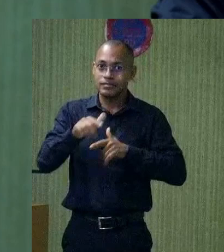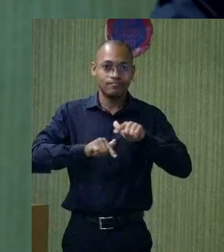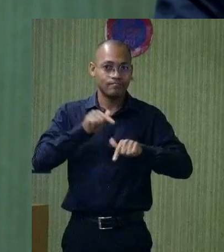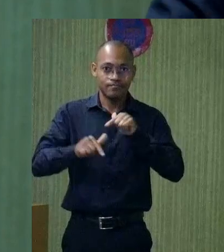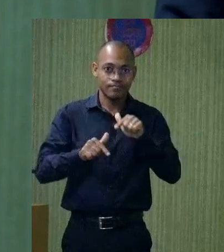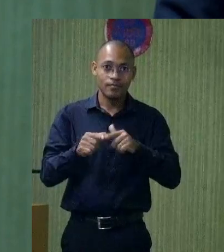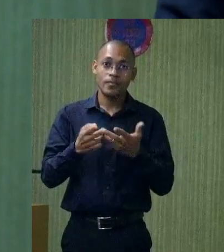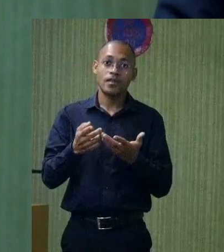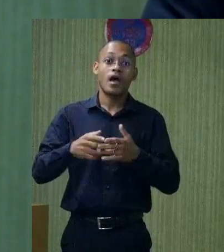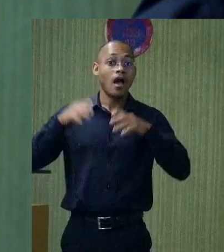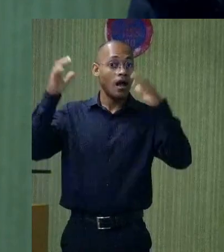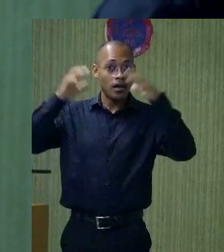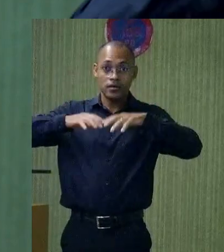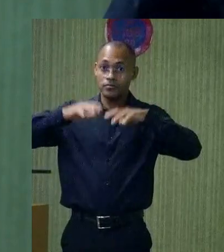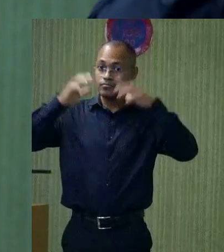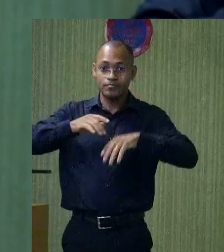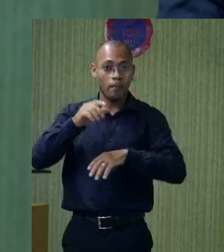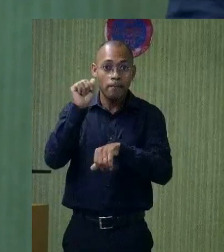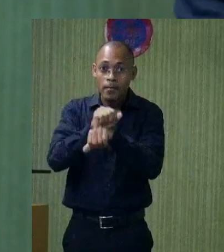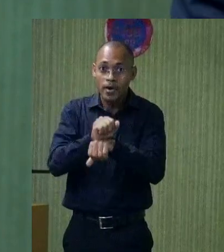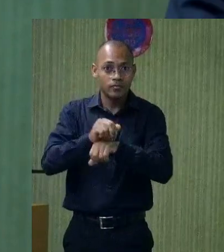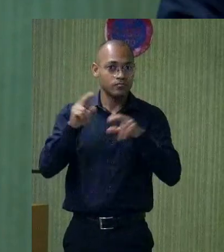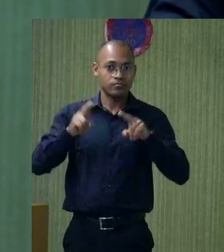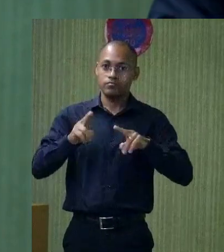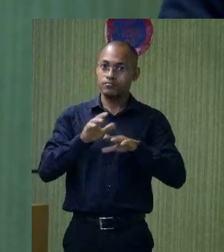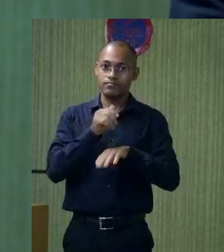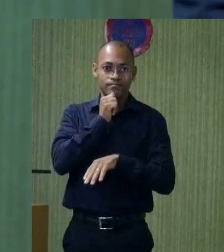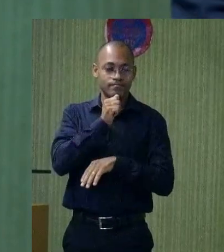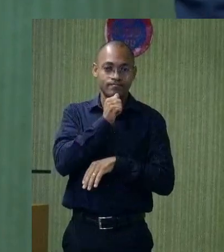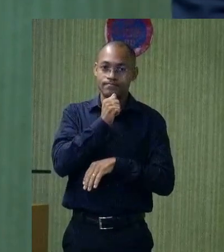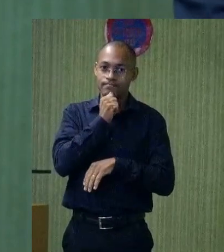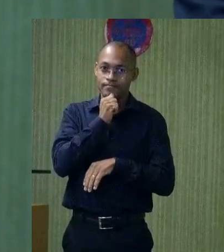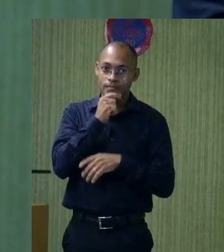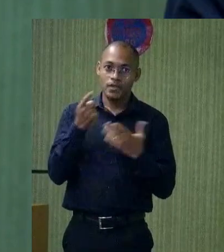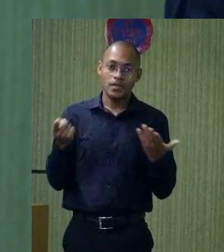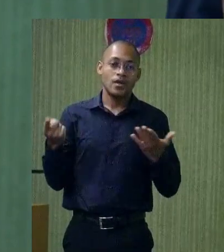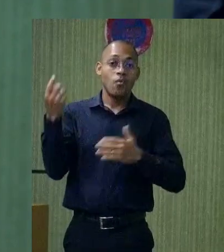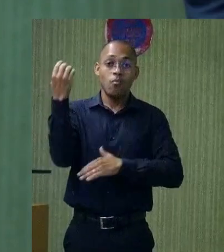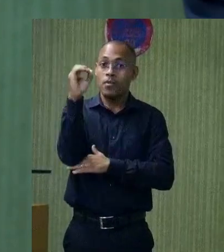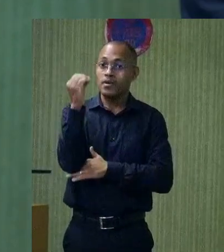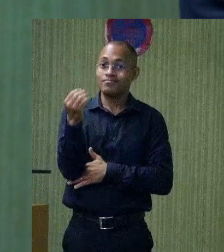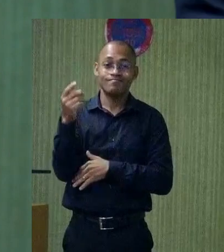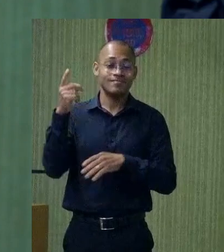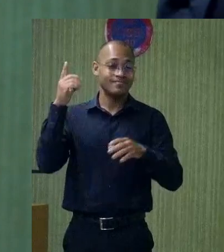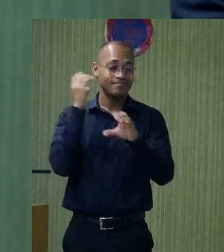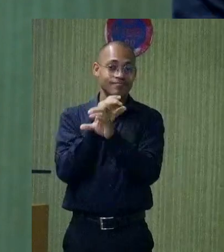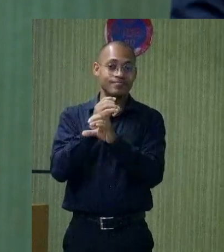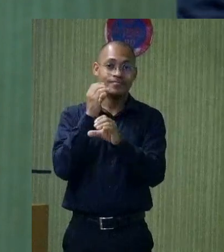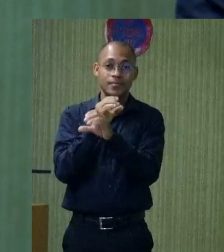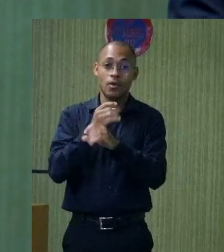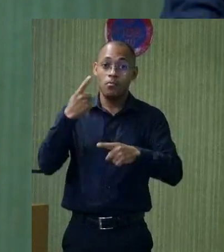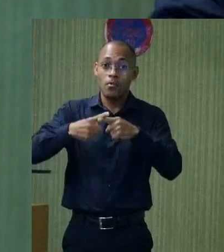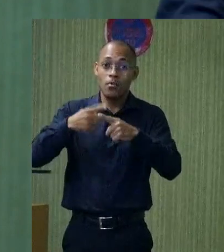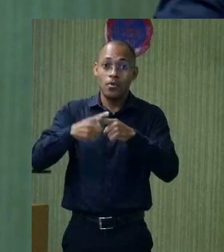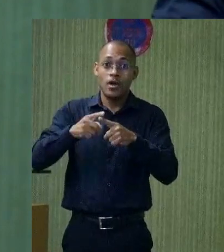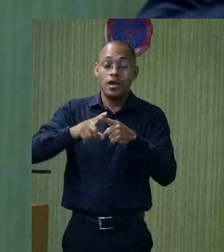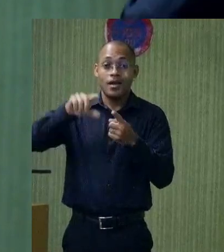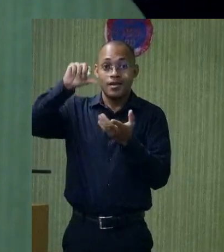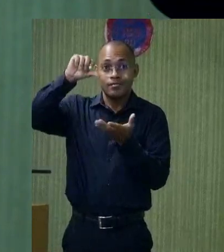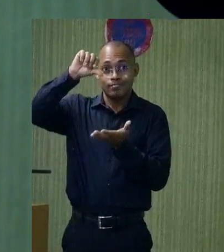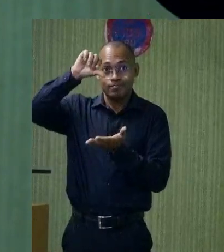as chuvas não cessaram Porto Alegre ficou praticamente incomunicável que é a capital e normalmente a